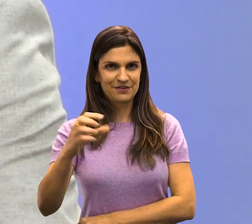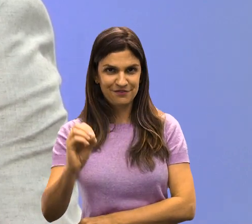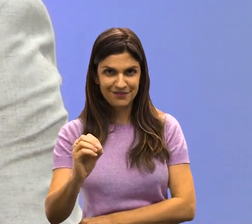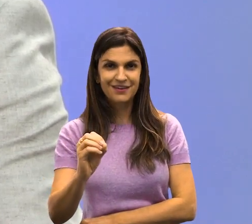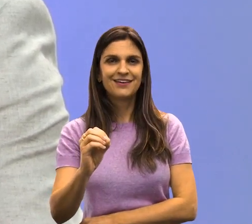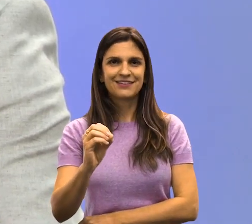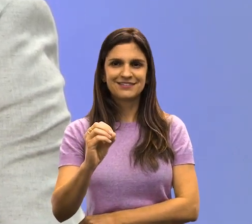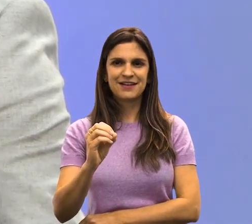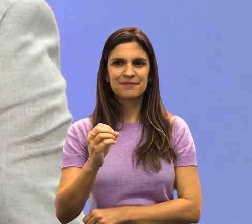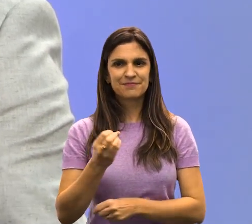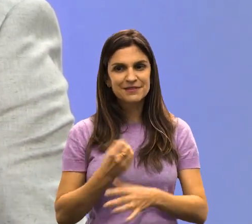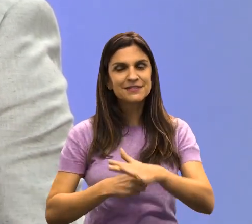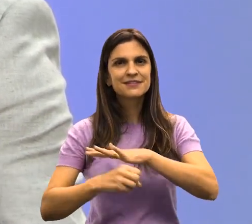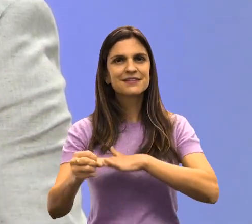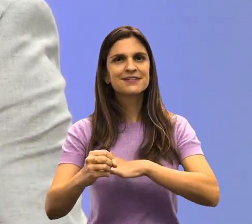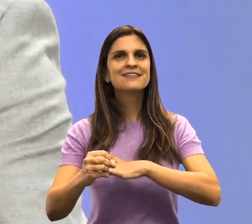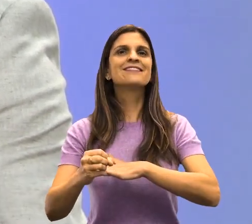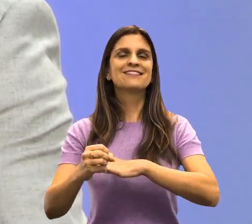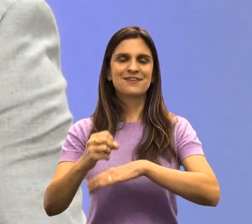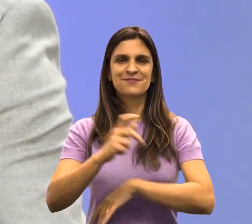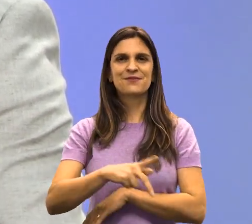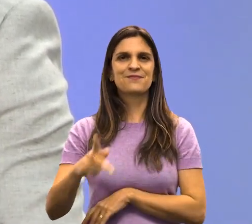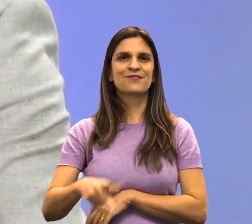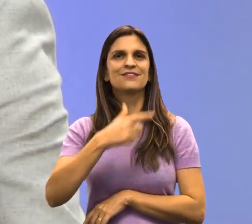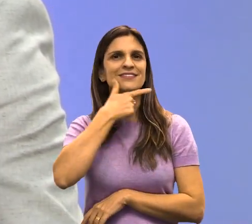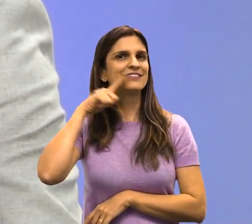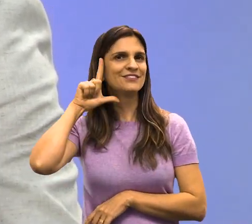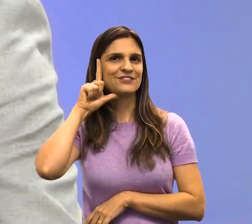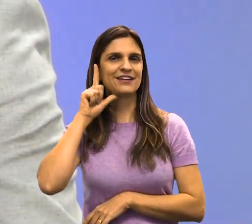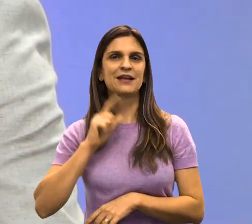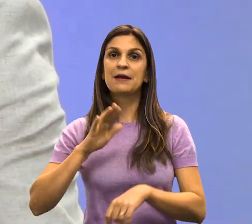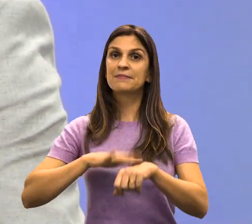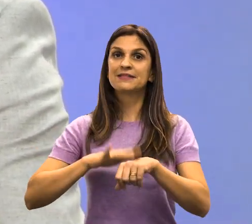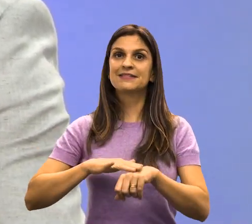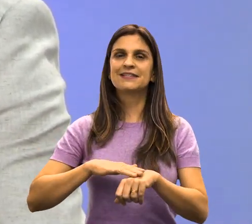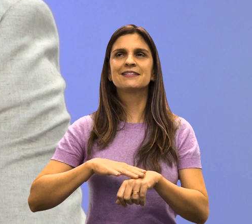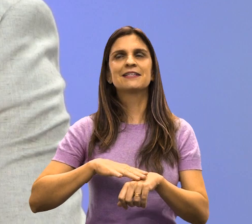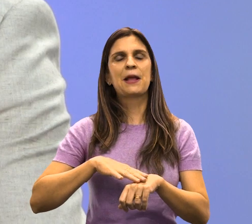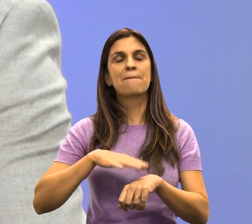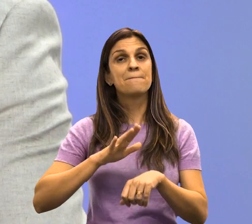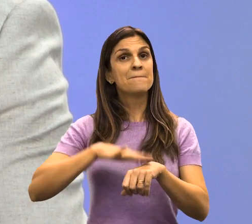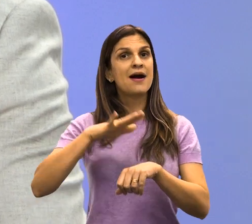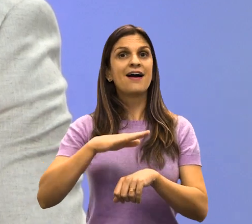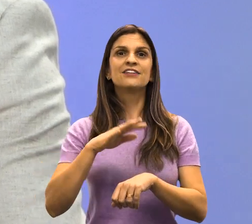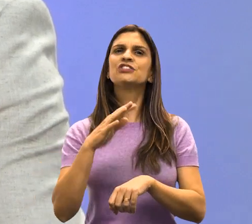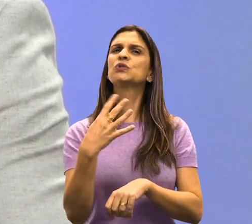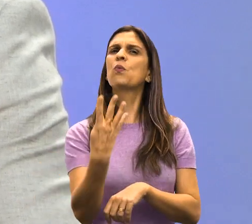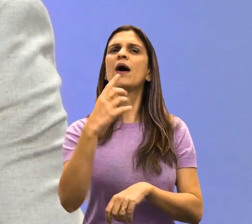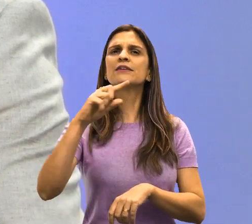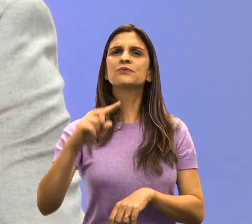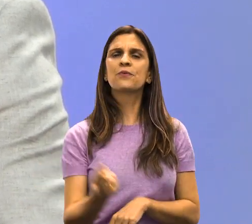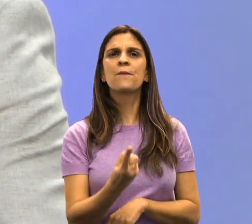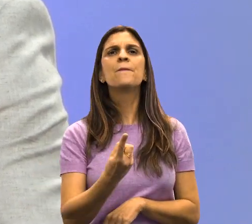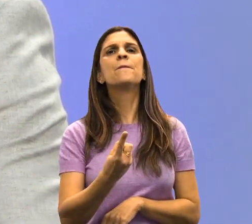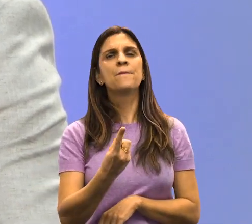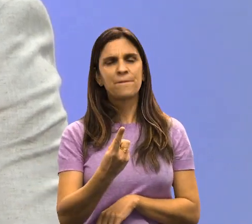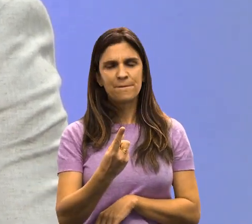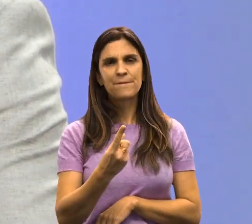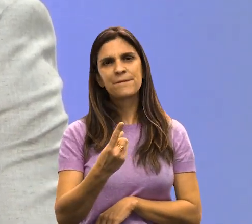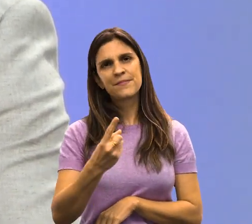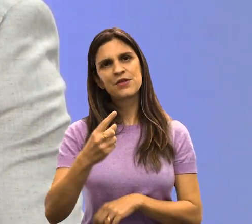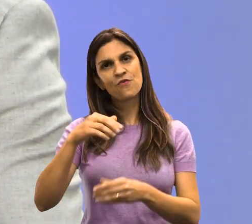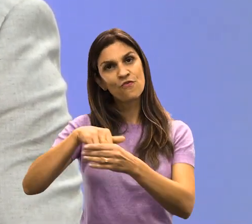Juari, porque com 3.002 não conseguiu, tem que passar dos 4.000 votos. Então, tivemos